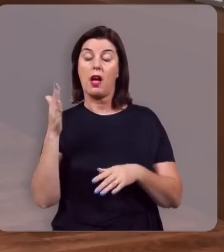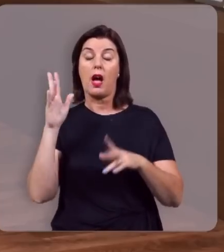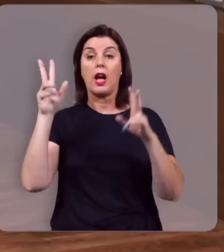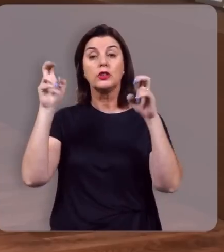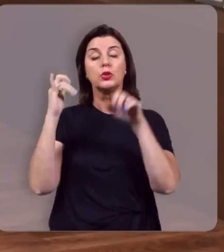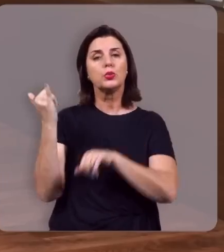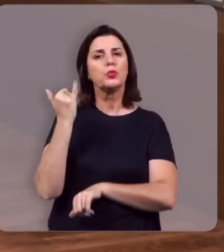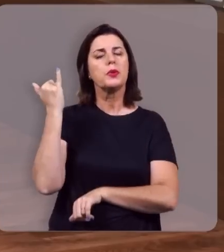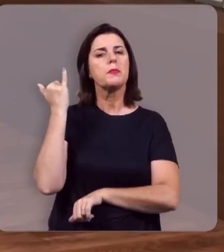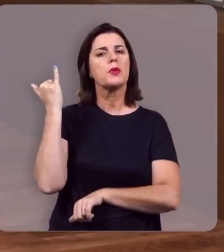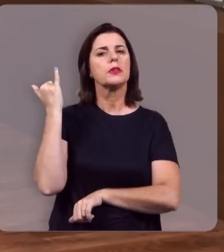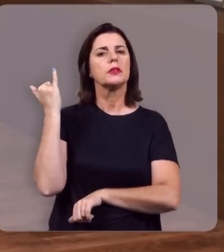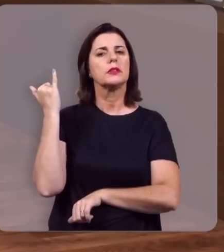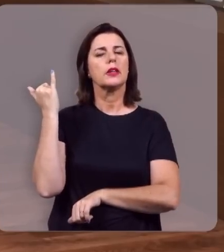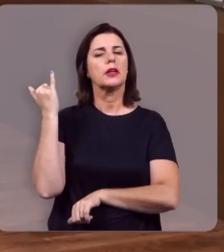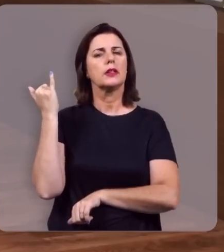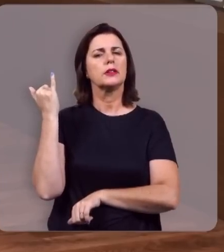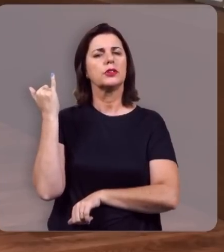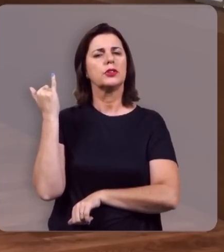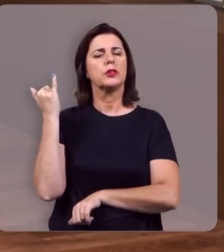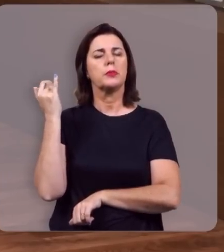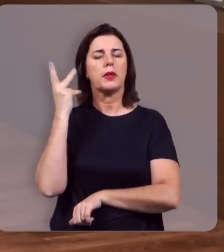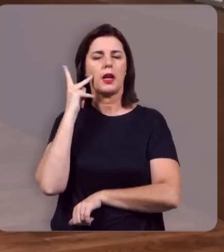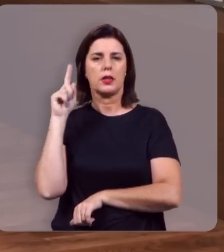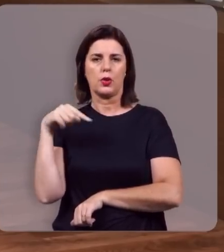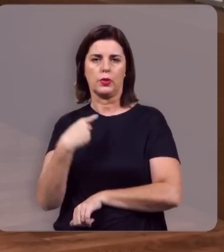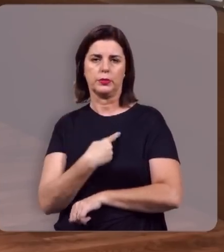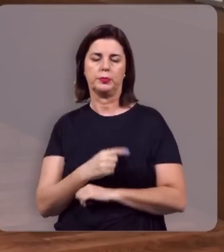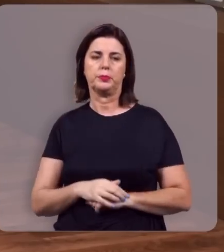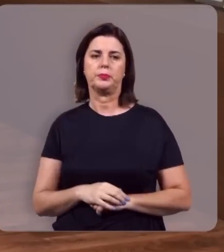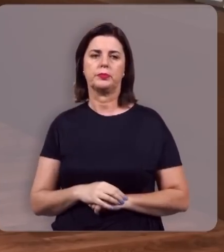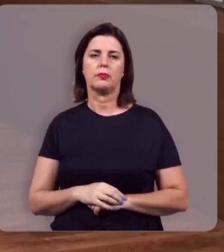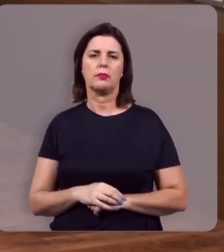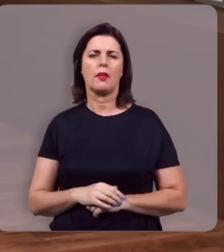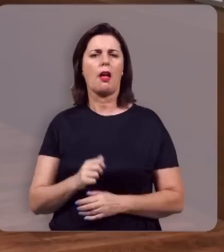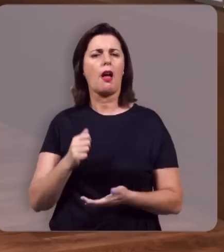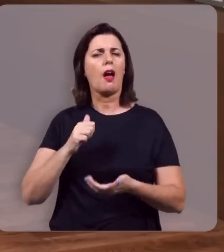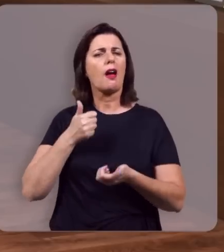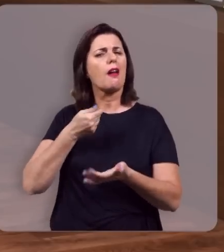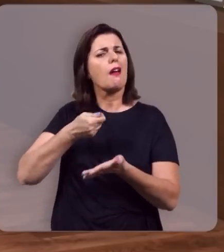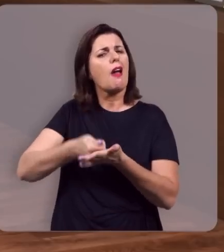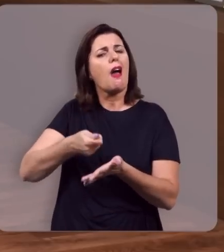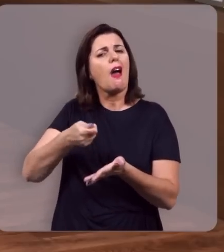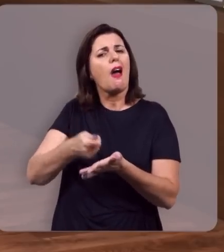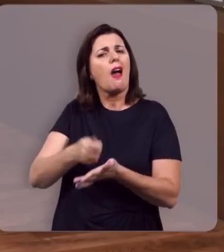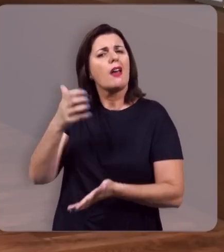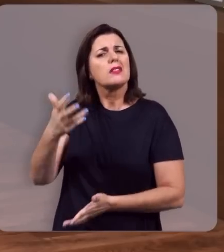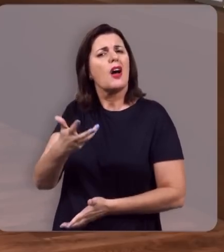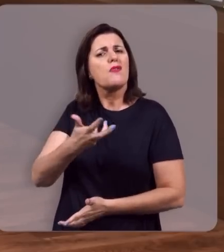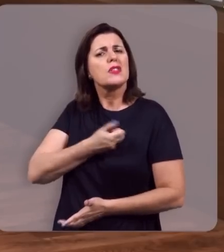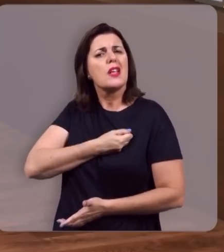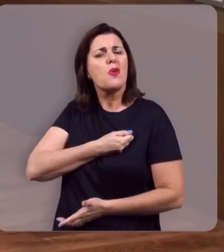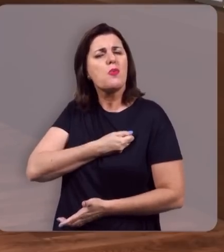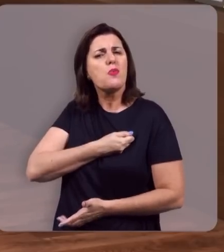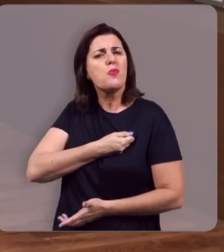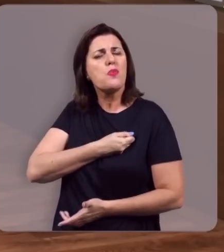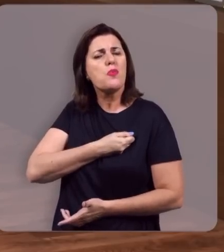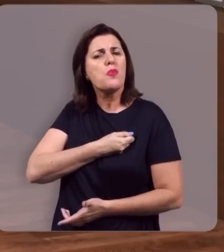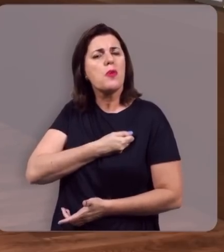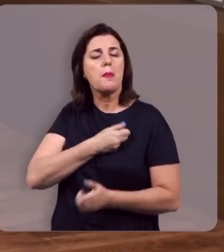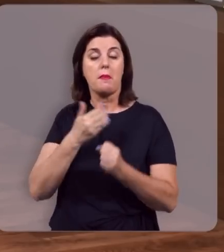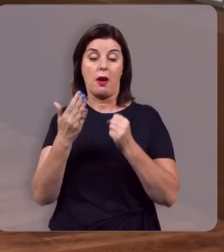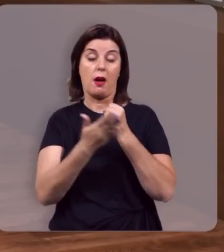assunto soleníssimo e tão importante para nós, a garantia da salvação. E vamos basear